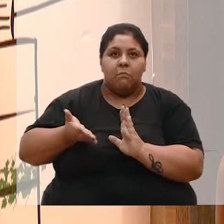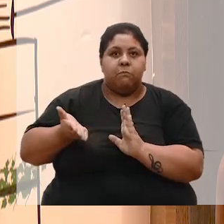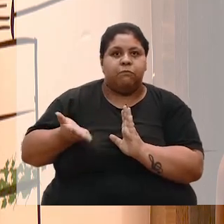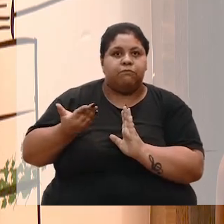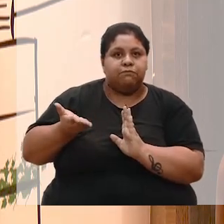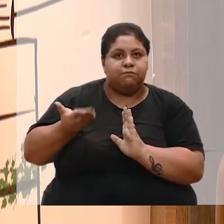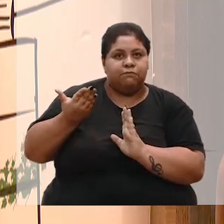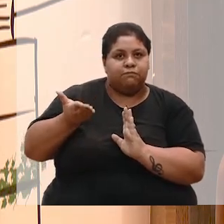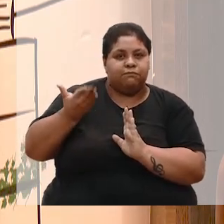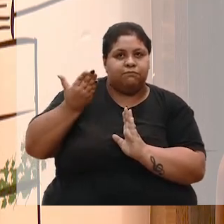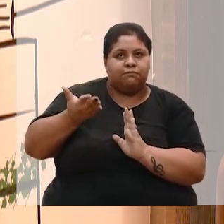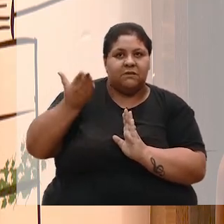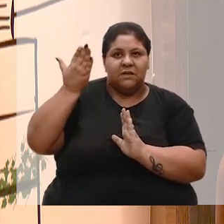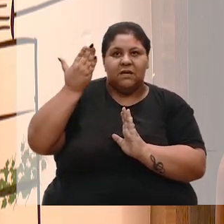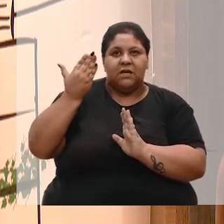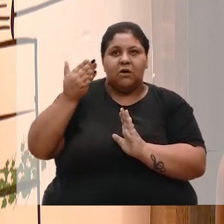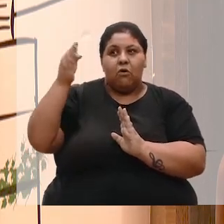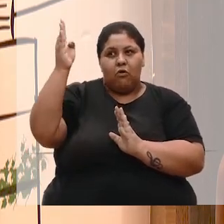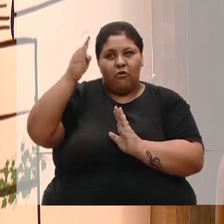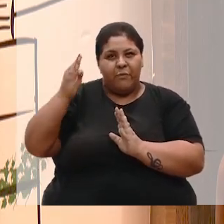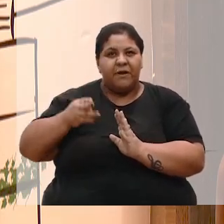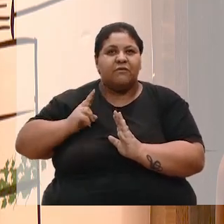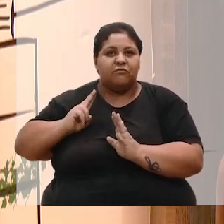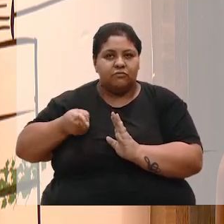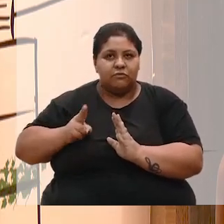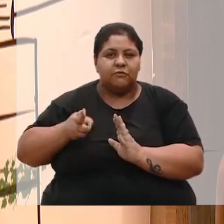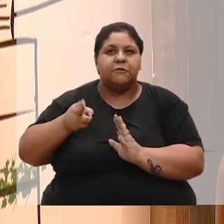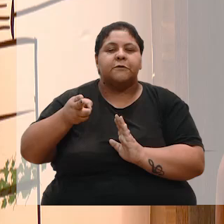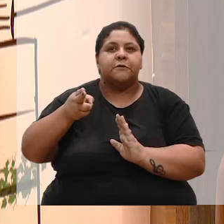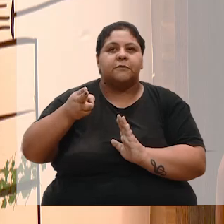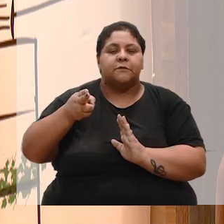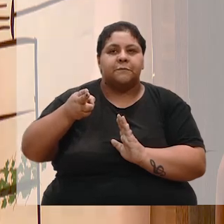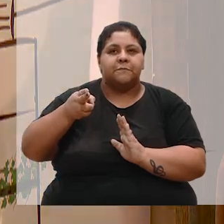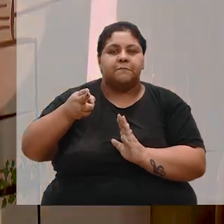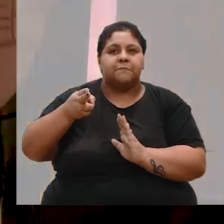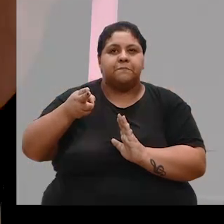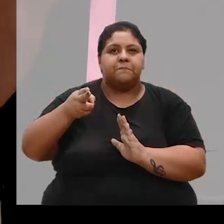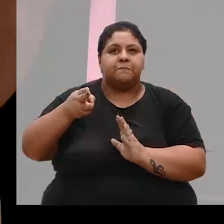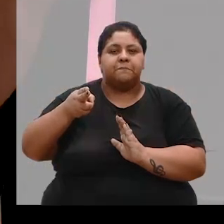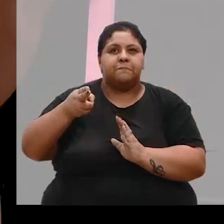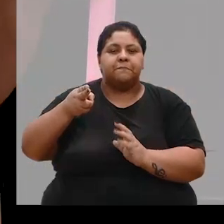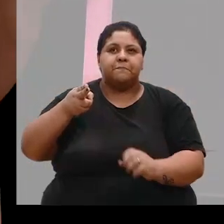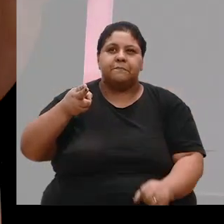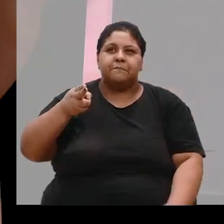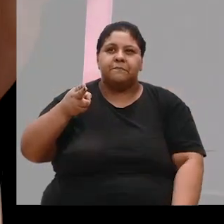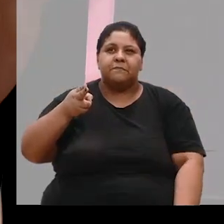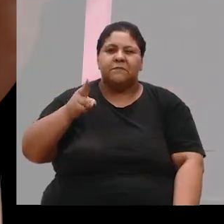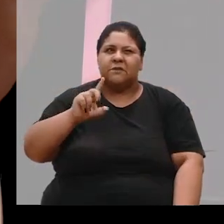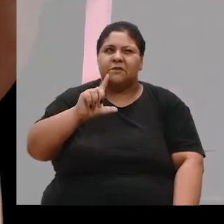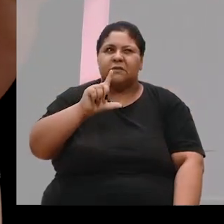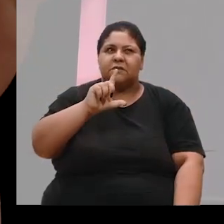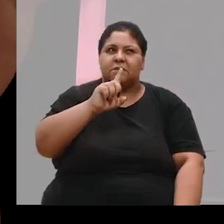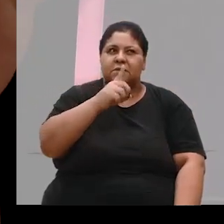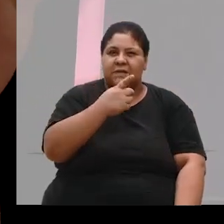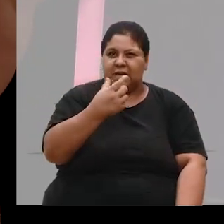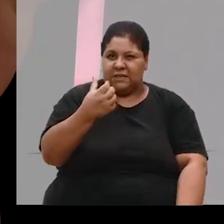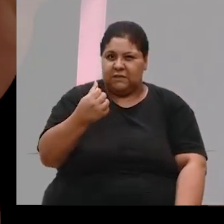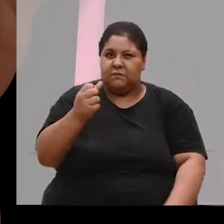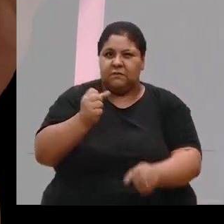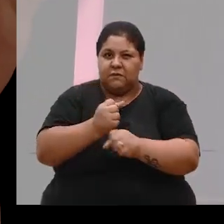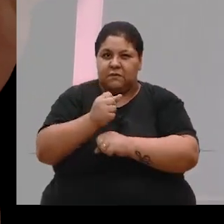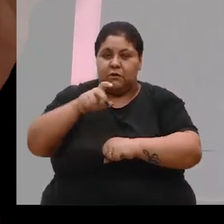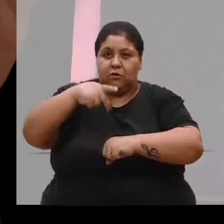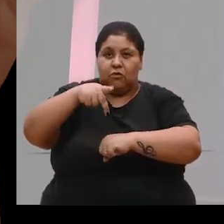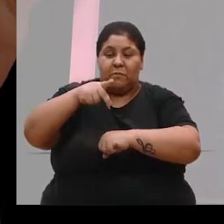Sabe que o Brasil ainda continua sendo pelo 16º ano, o país que